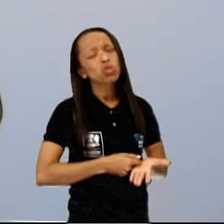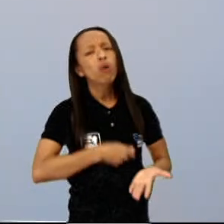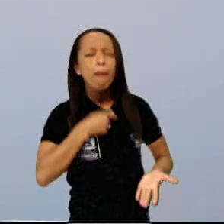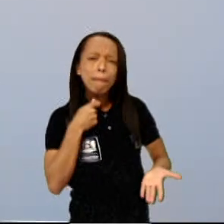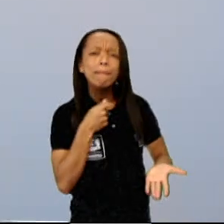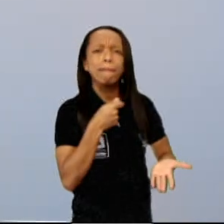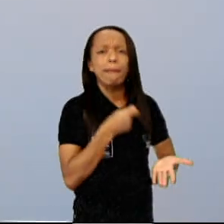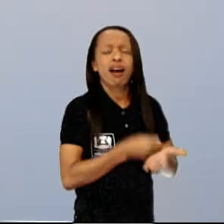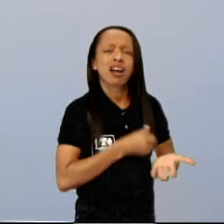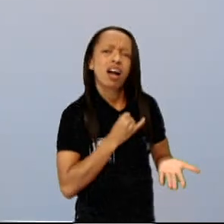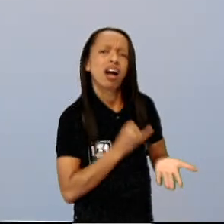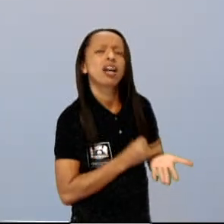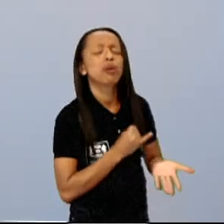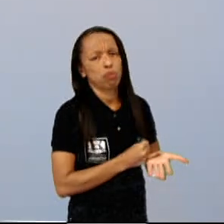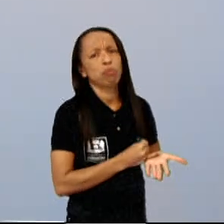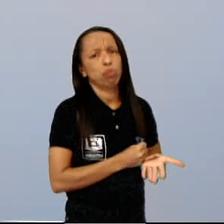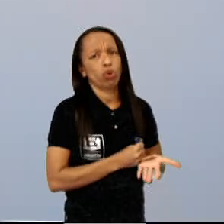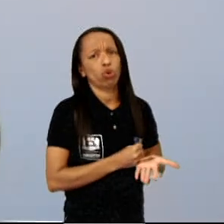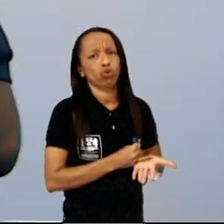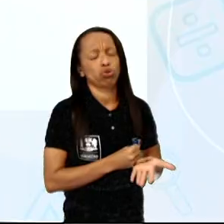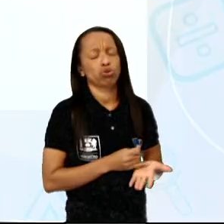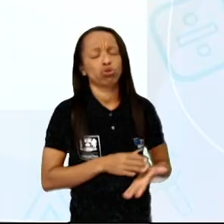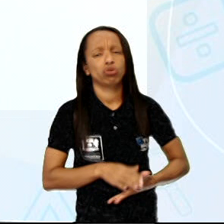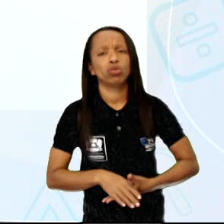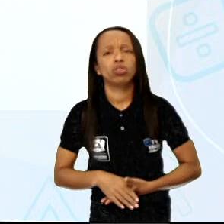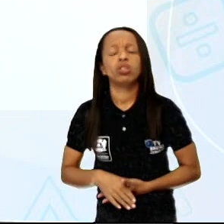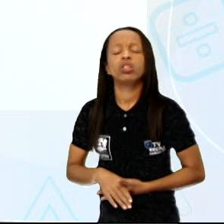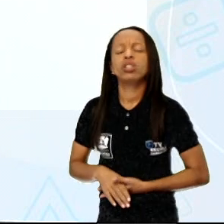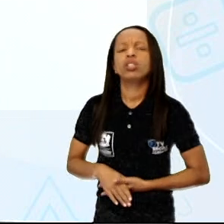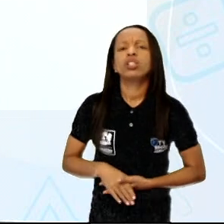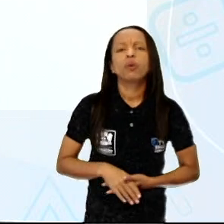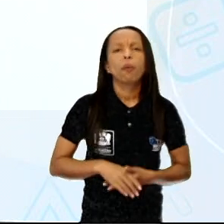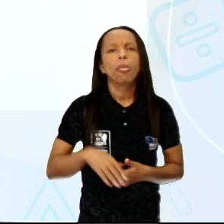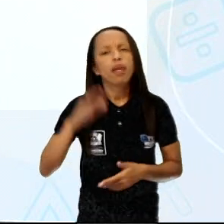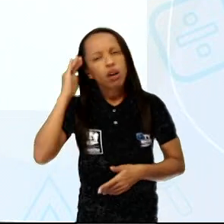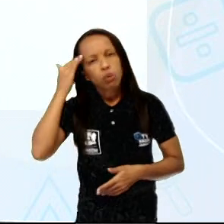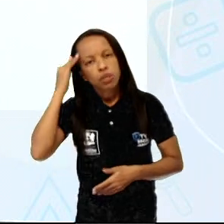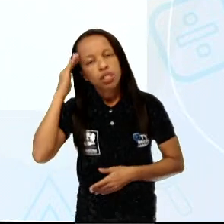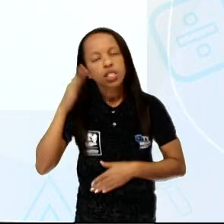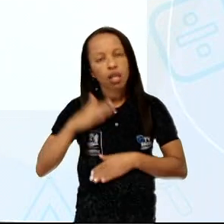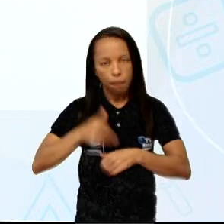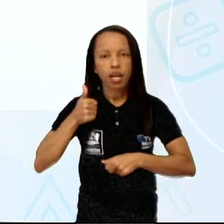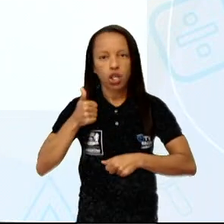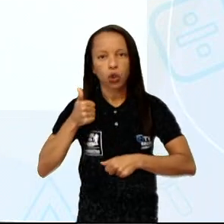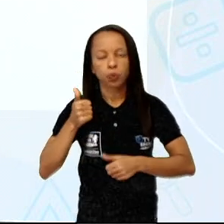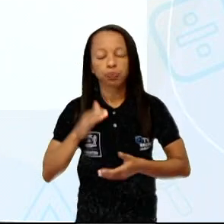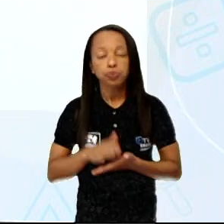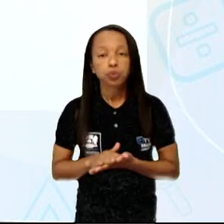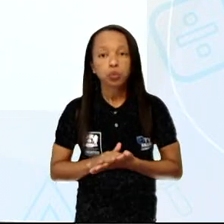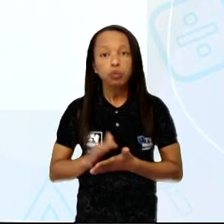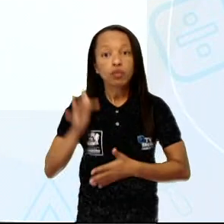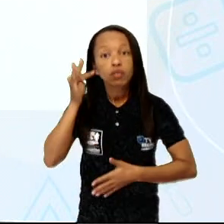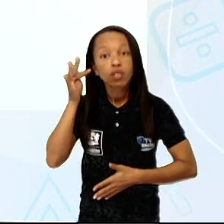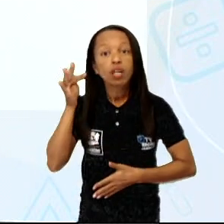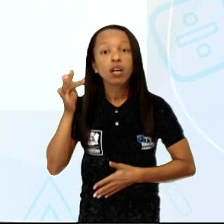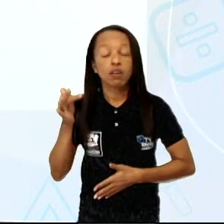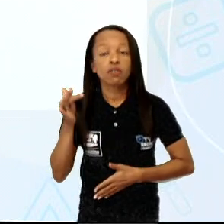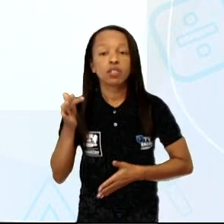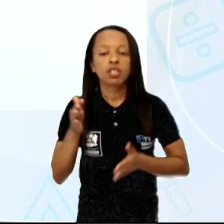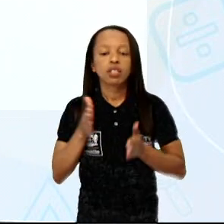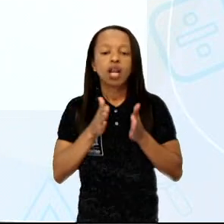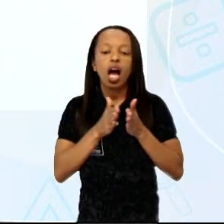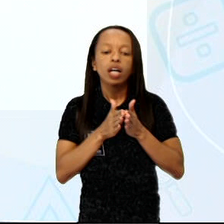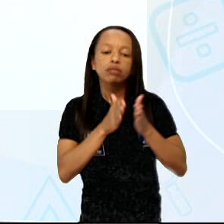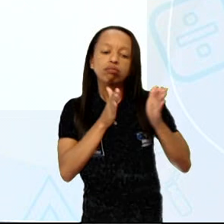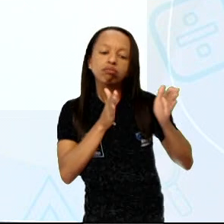isso melhor agora, quando a gente conhecer a França e seus grupos sociais. A França estava dividida, olhem aí no slide, tá certo? Em três